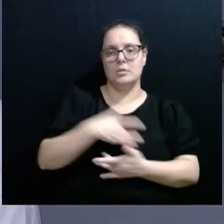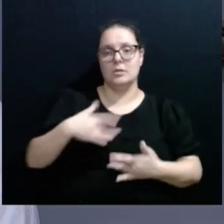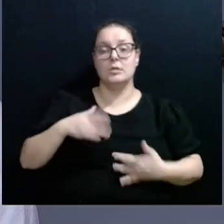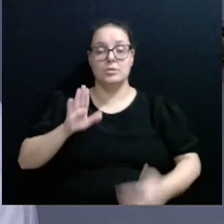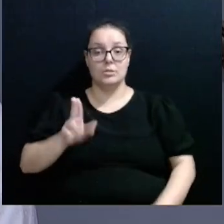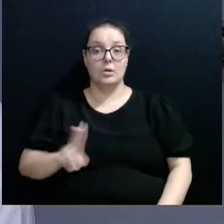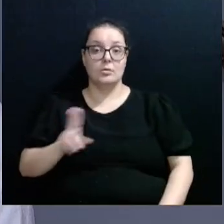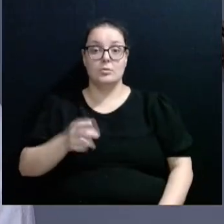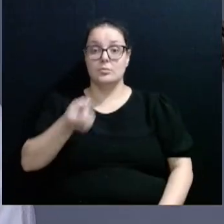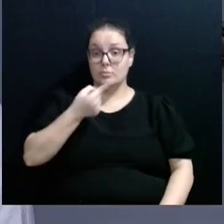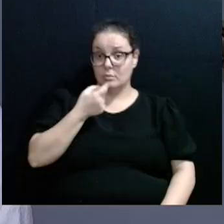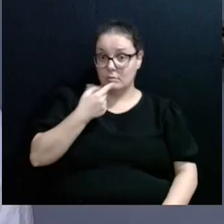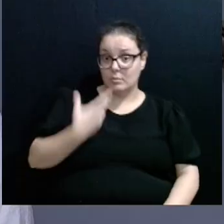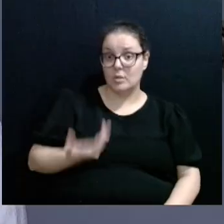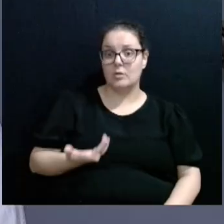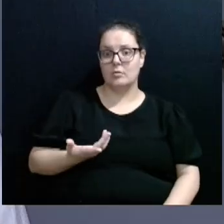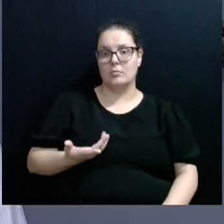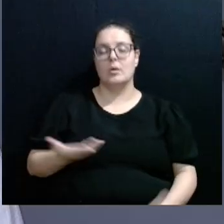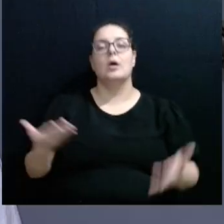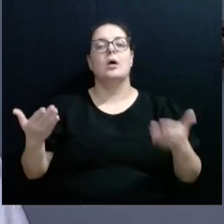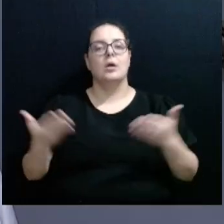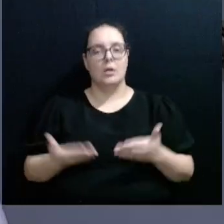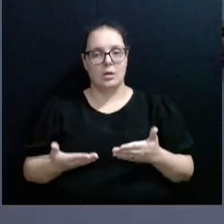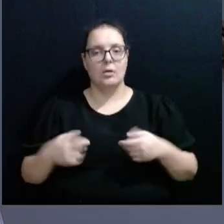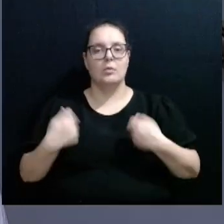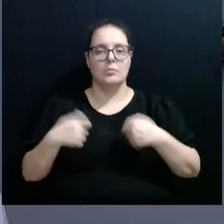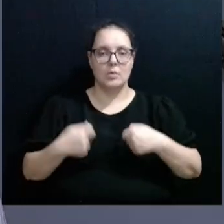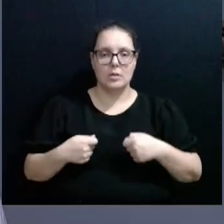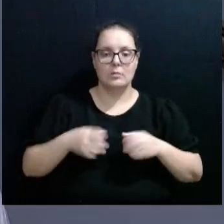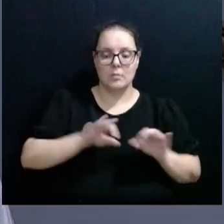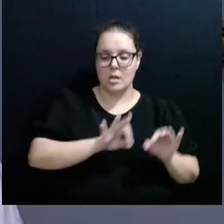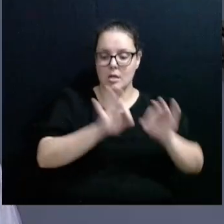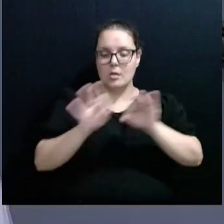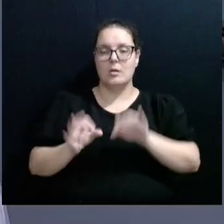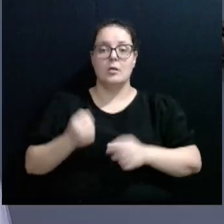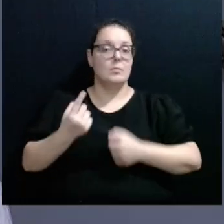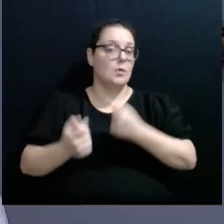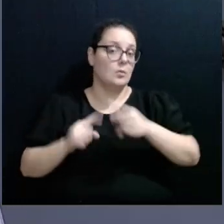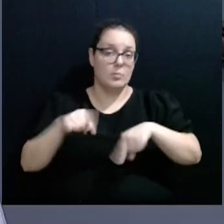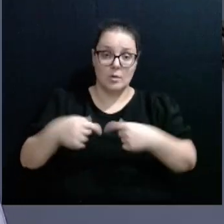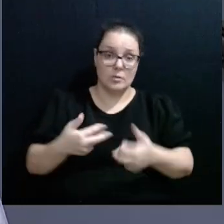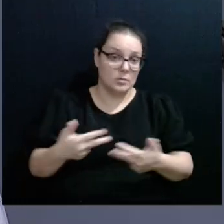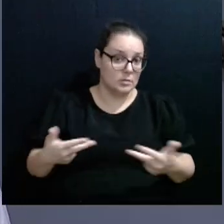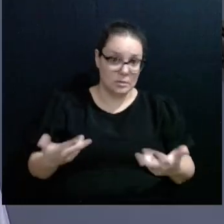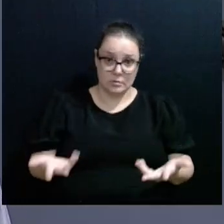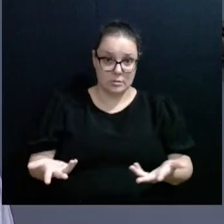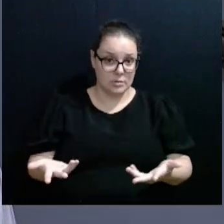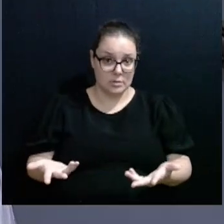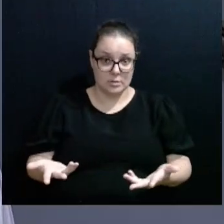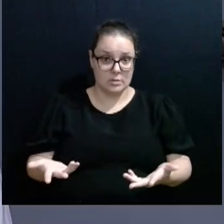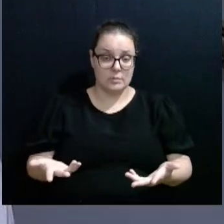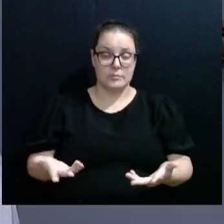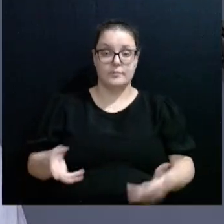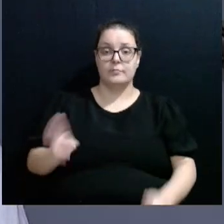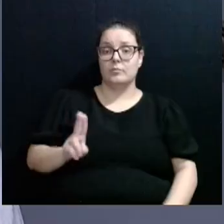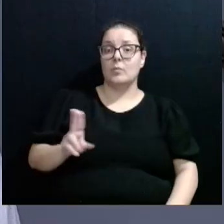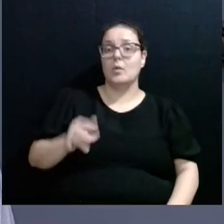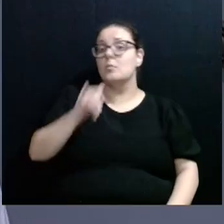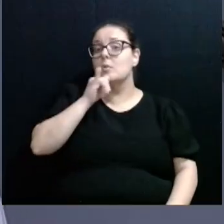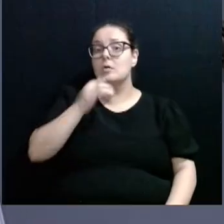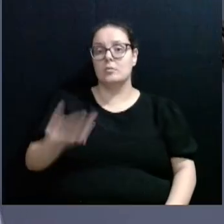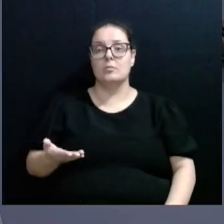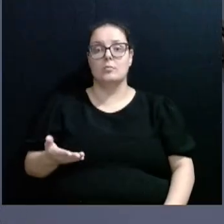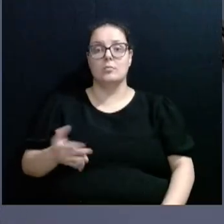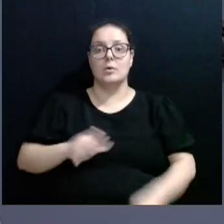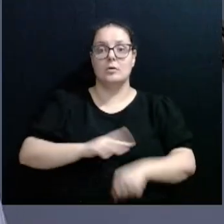medicamento, né? E agora ela precisa ter acompanhamento para alguma outra coisa, né? Que já faz a utilização, por exemplo, para Parkinson. Como que a